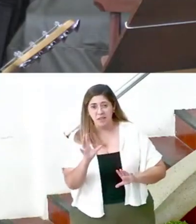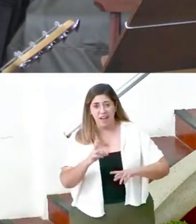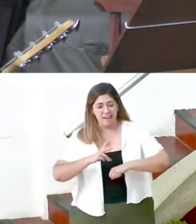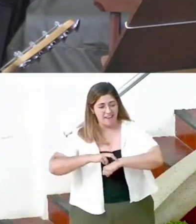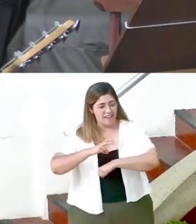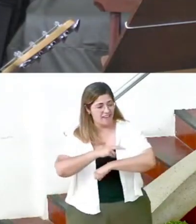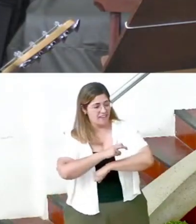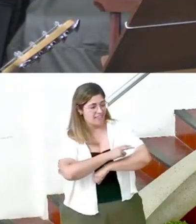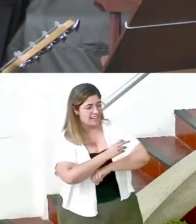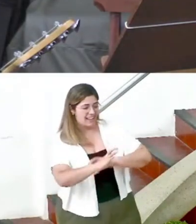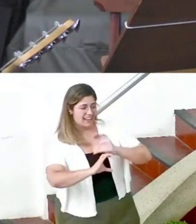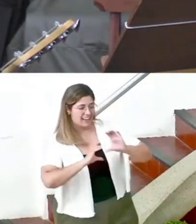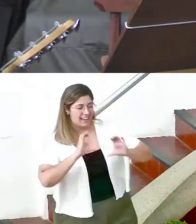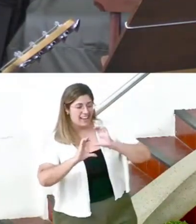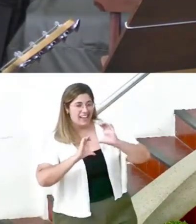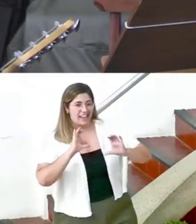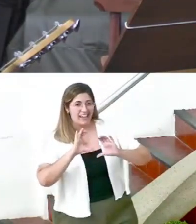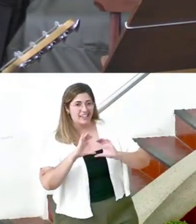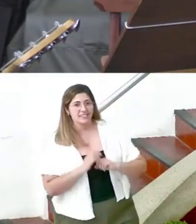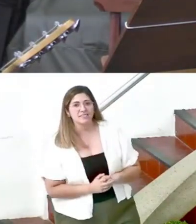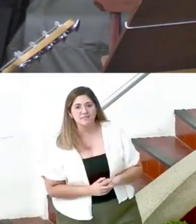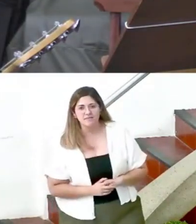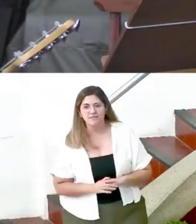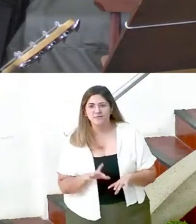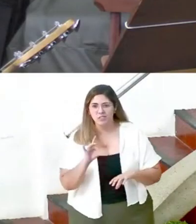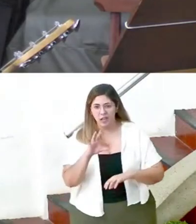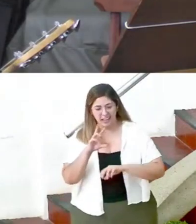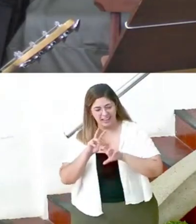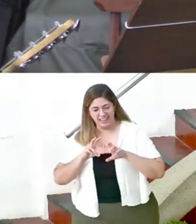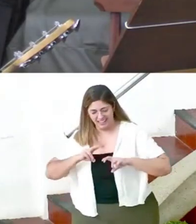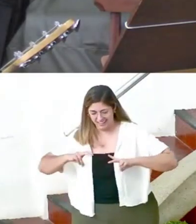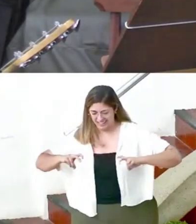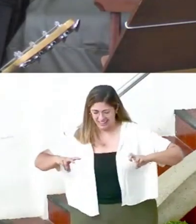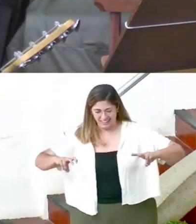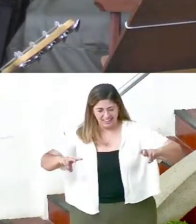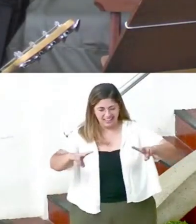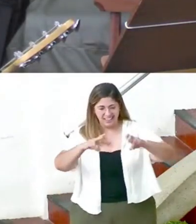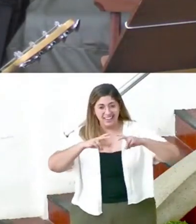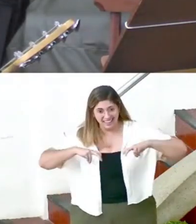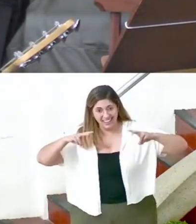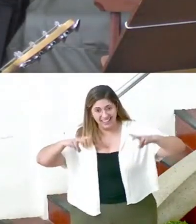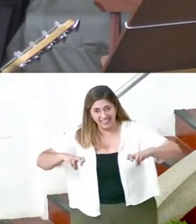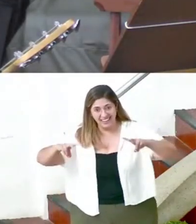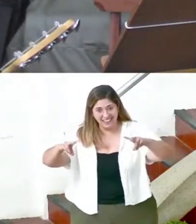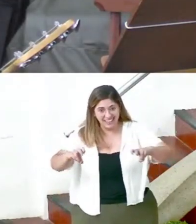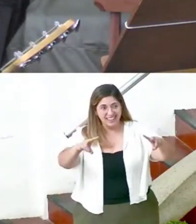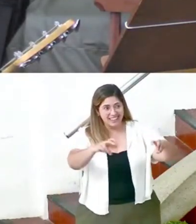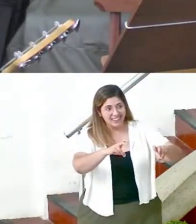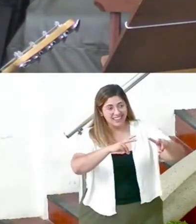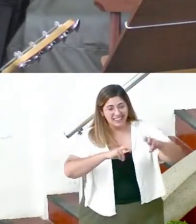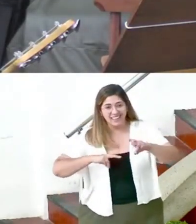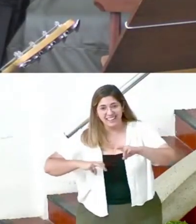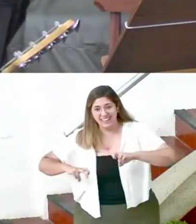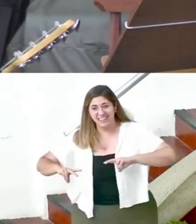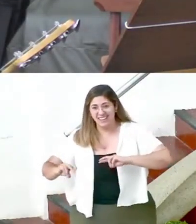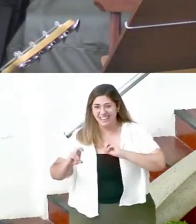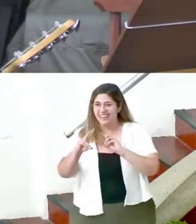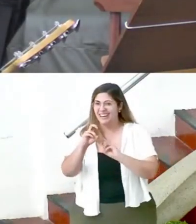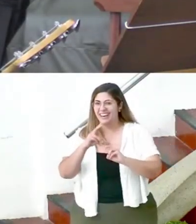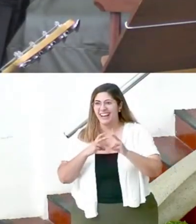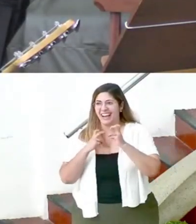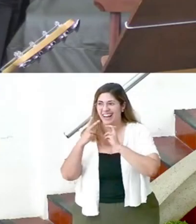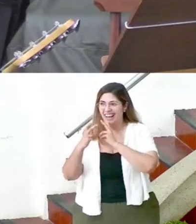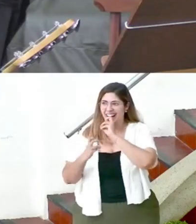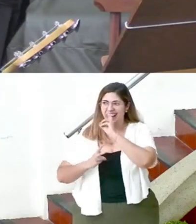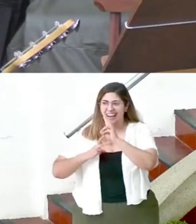um ranário, não está escrito aqui na frase dele, mas que estão num pântano fazendo muito barulho. Mas